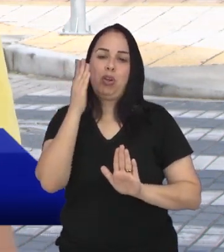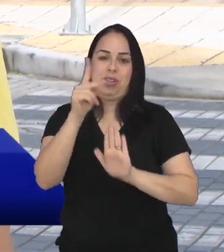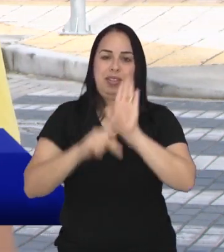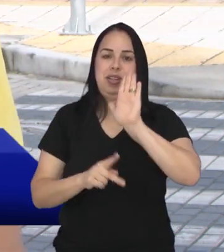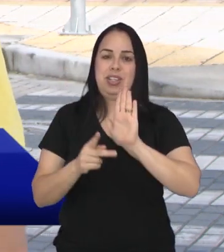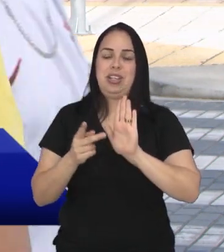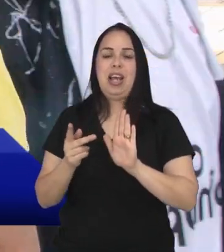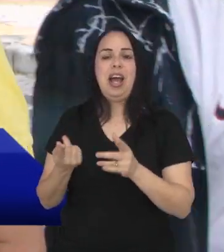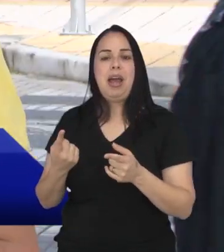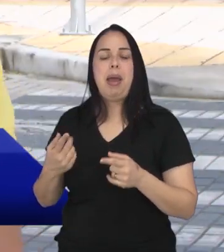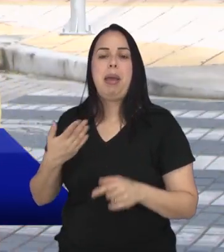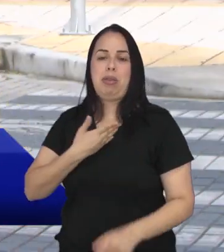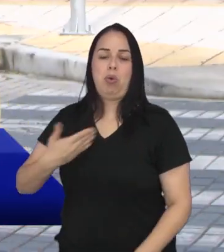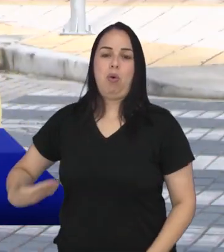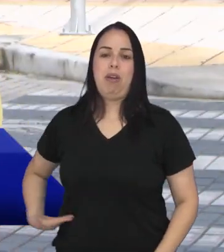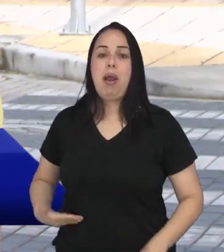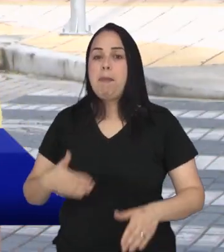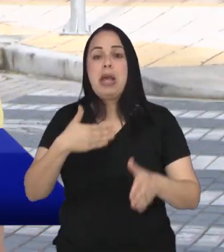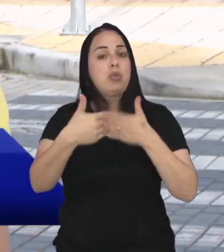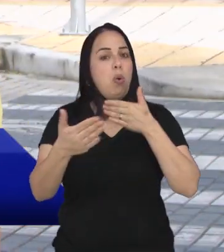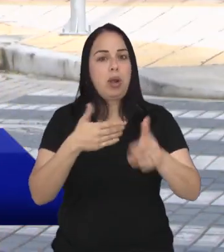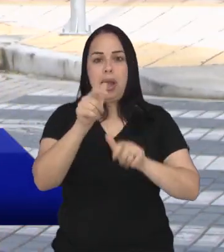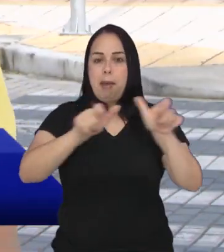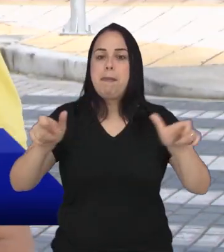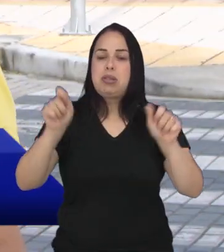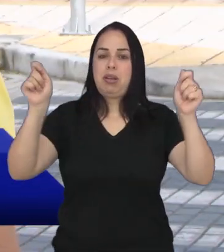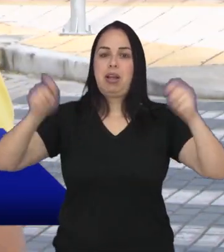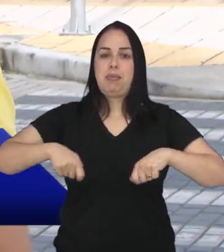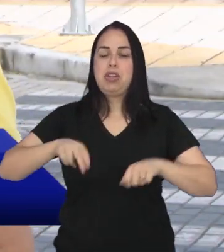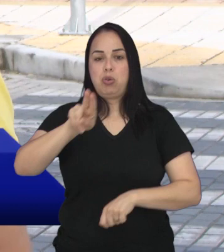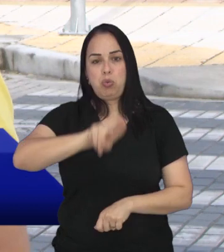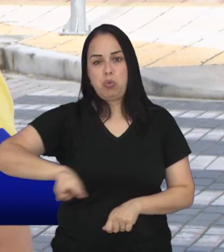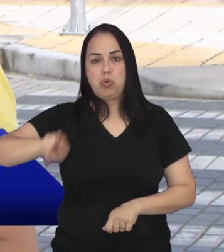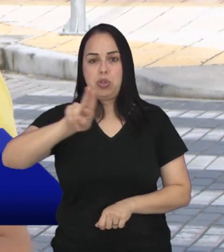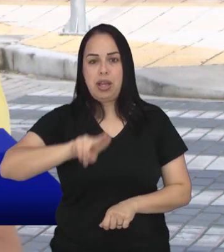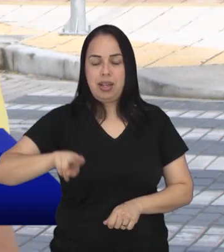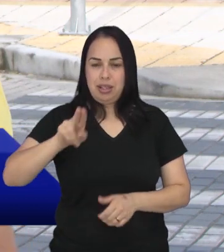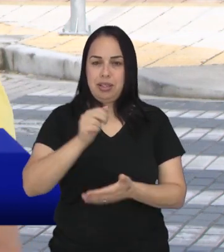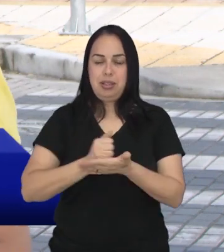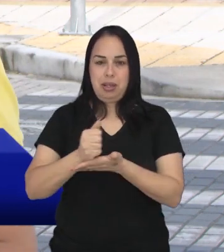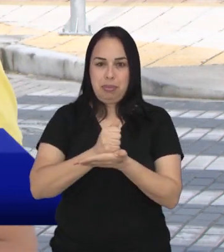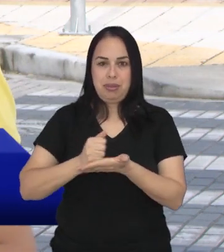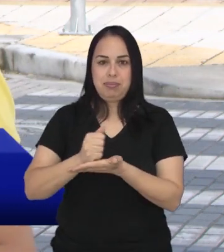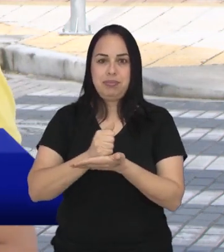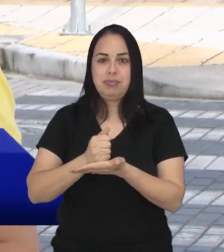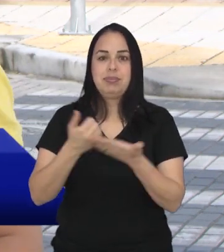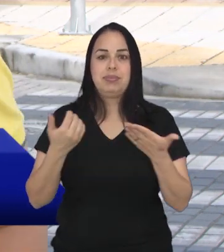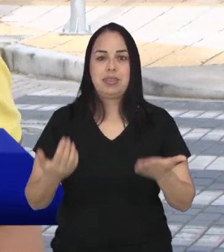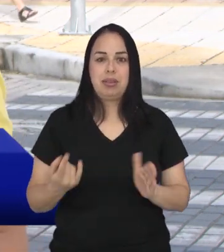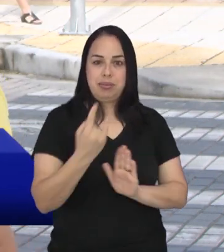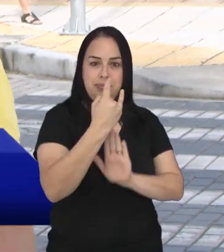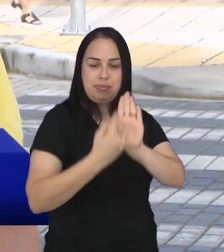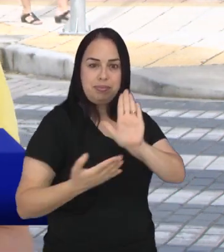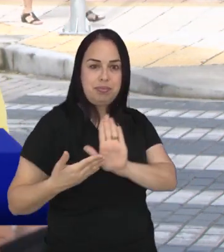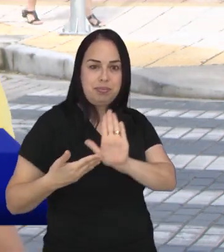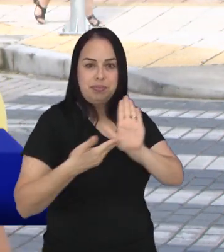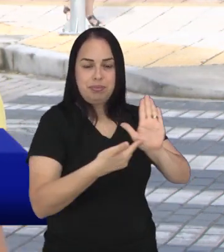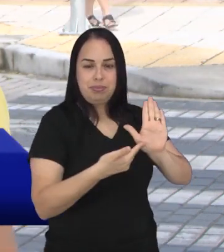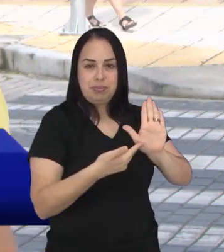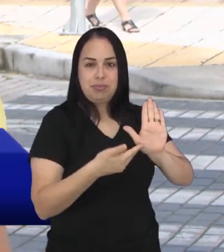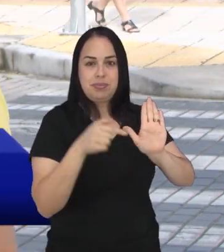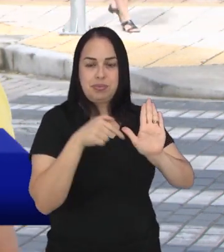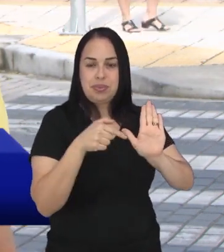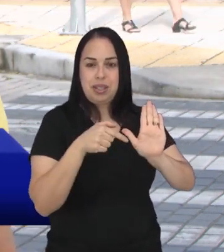voltado pras pessoas ali que tenh uma baixa renda e qualquer Cidadão pode estar utilizando da farmácia popular então ele vem